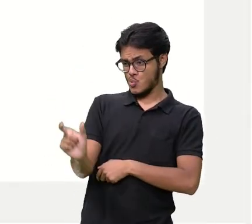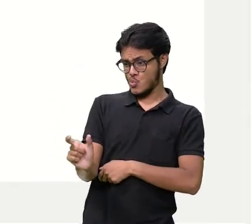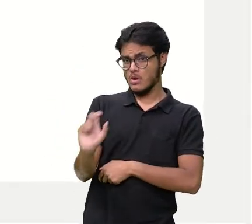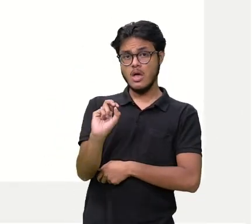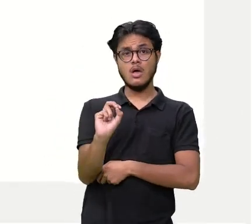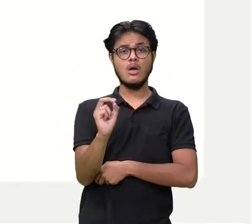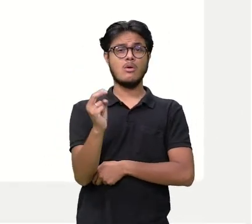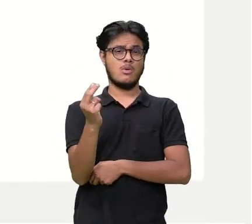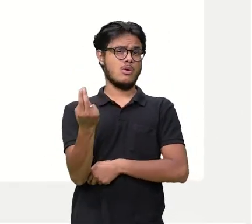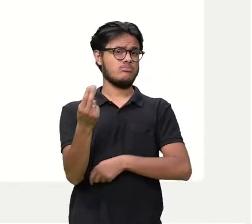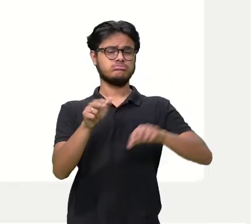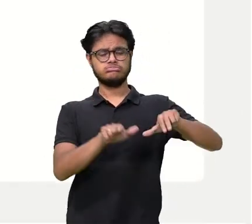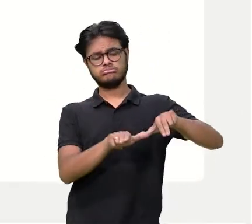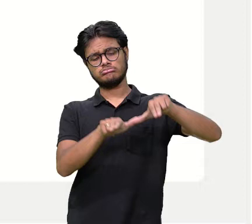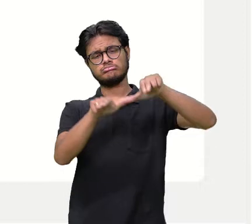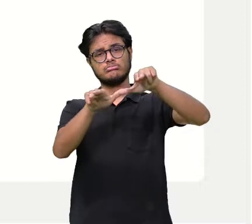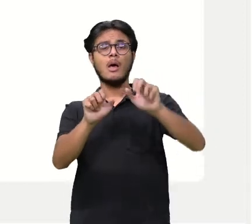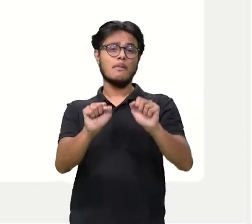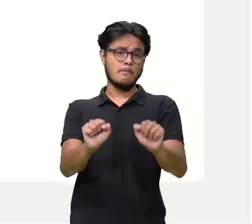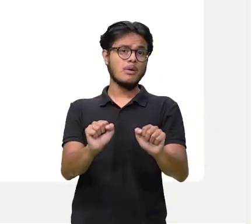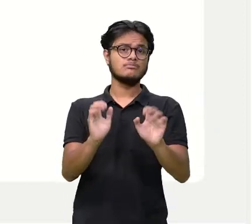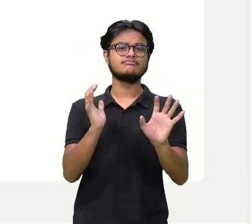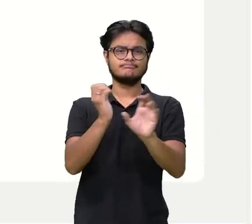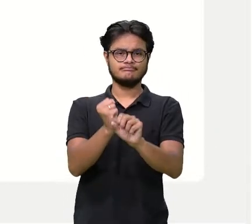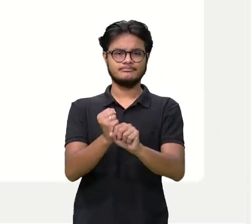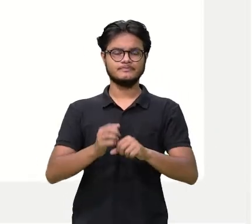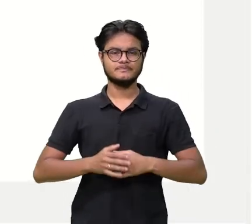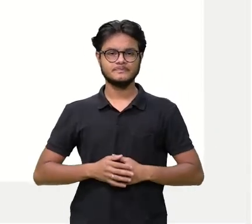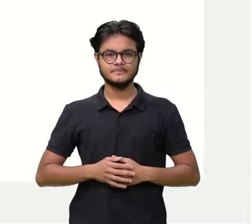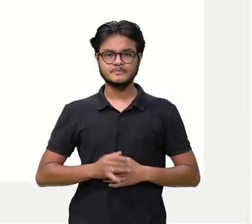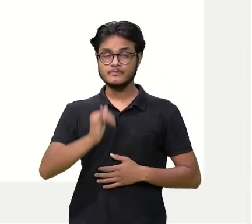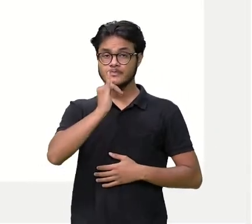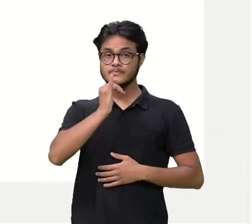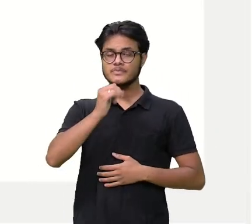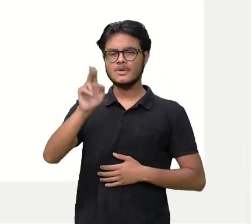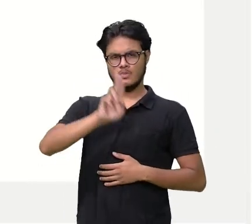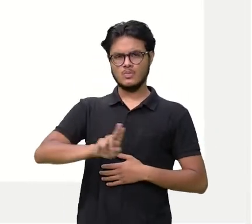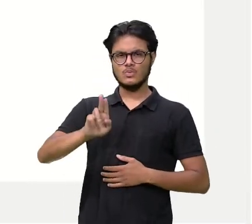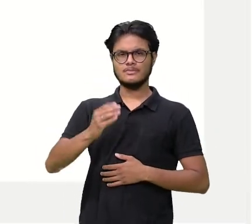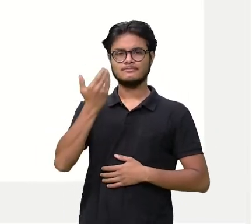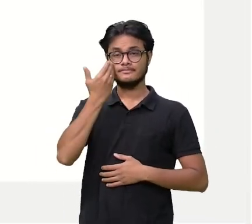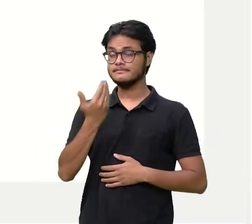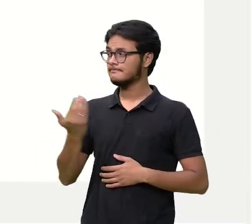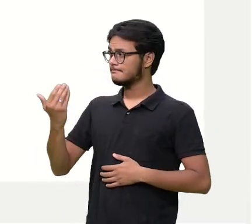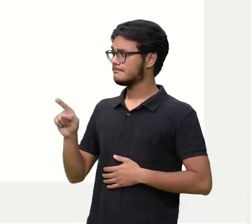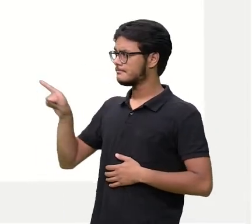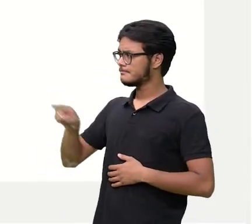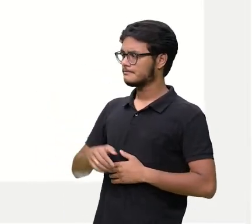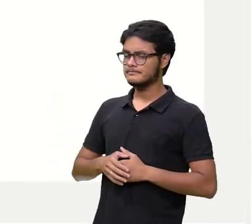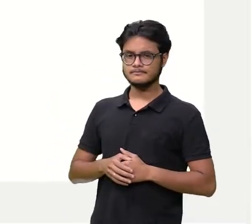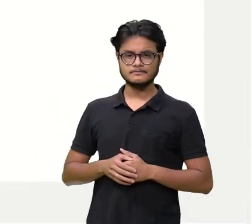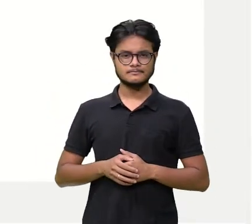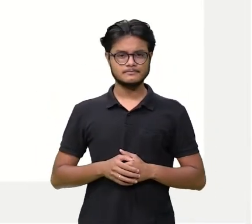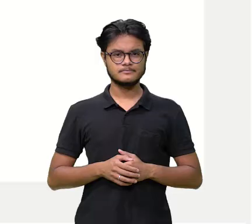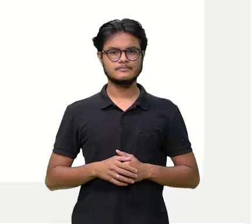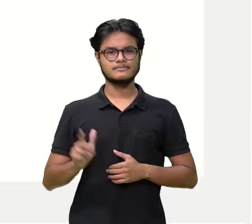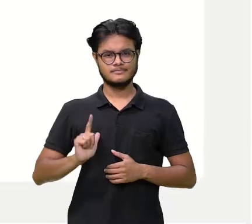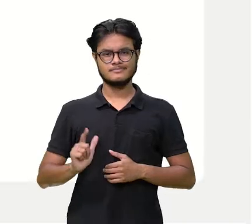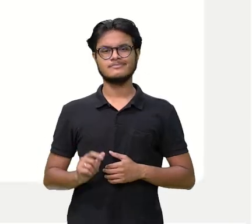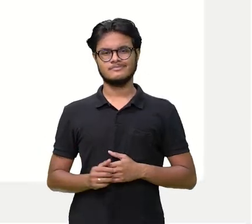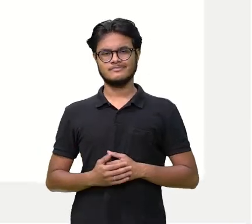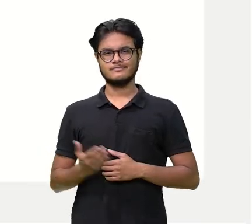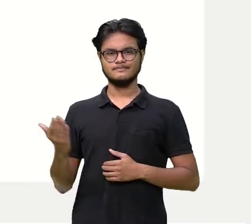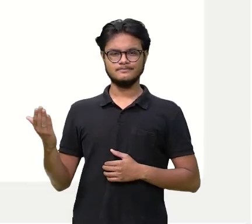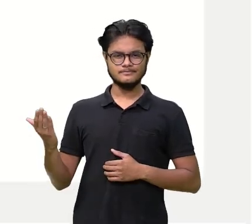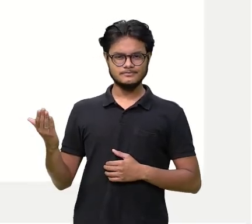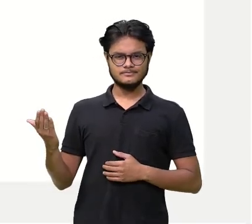artificial, né? Natural e artificial. Então, mostrando aqui a aplicação dela, olha aí. T ao quadrado, R